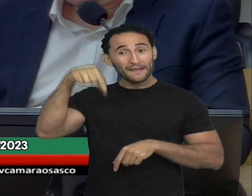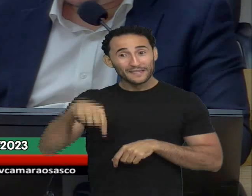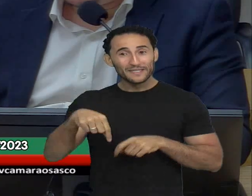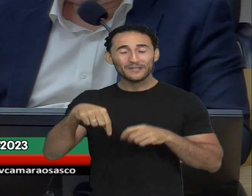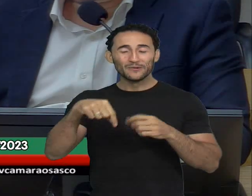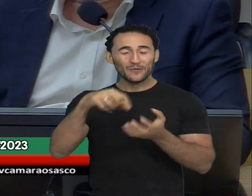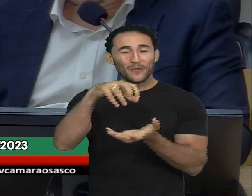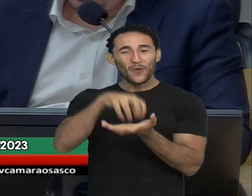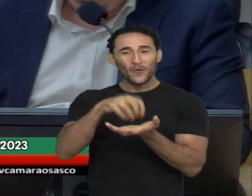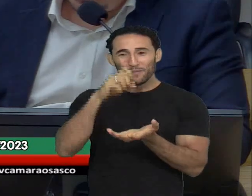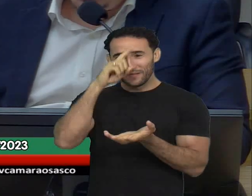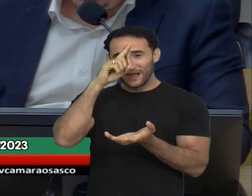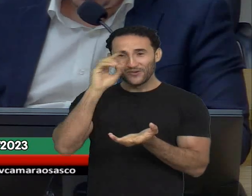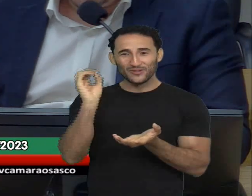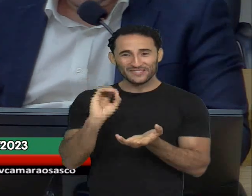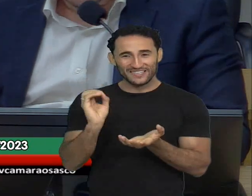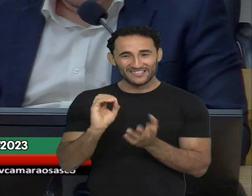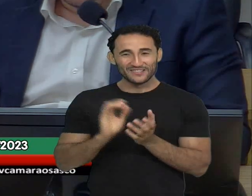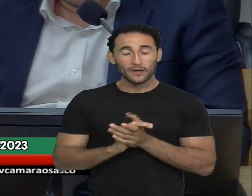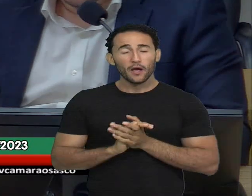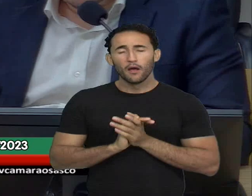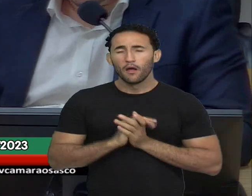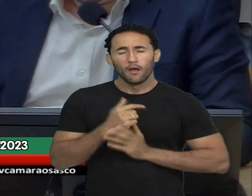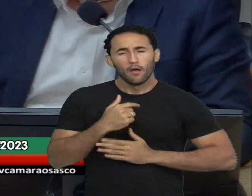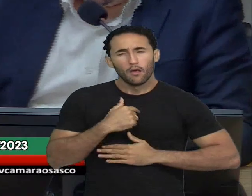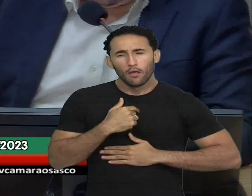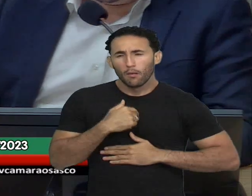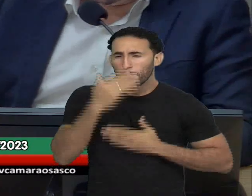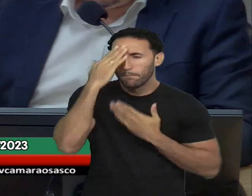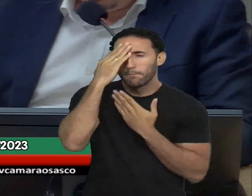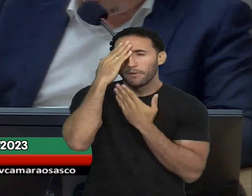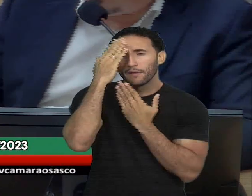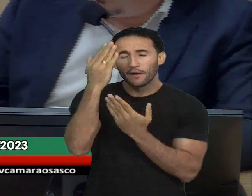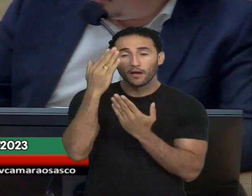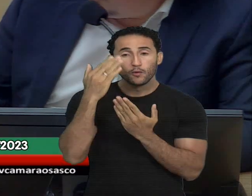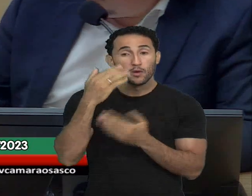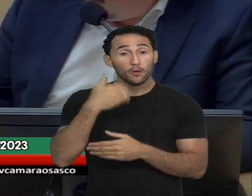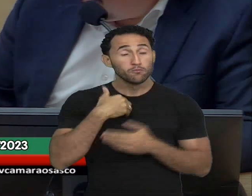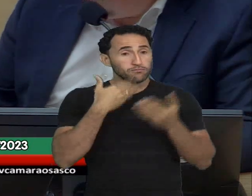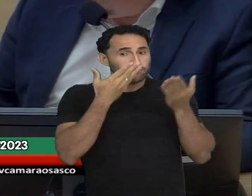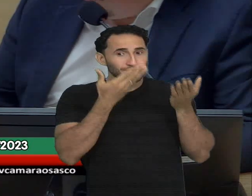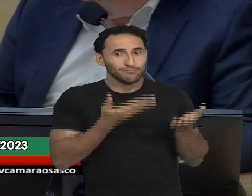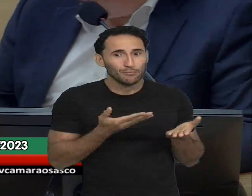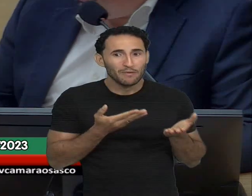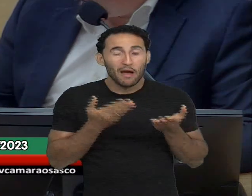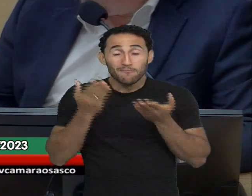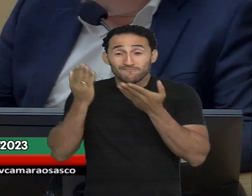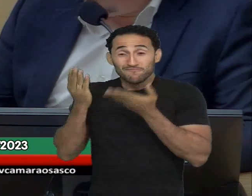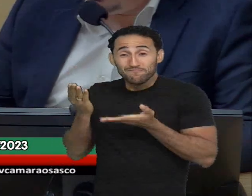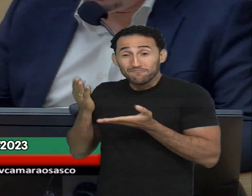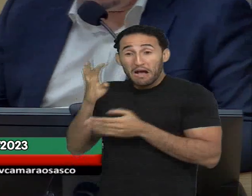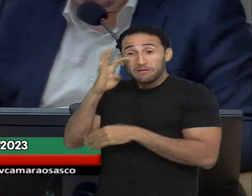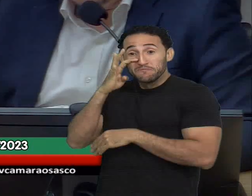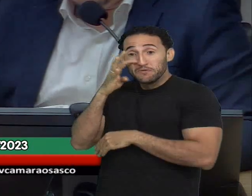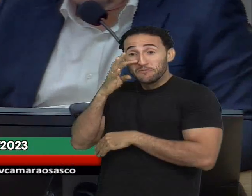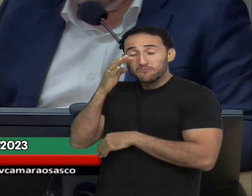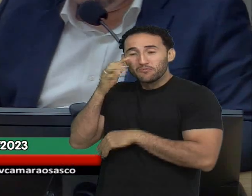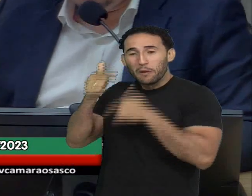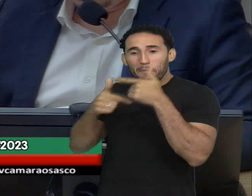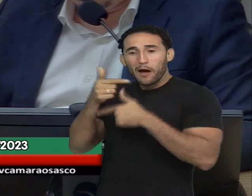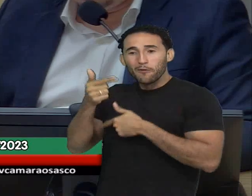hospital, viu? Muito obrigada. Eu que agradeço, vereadora, sou um admirador do seu trabalho na saúde. Veja aí